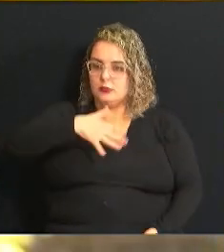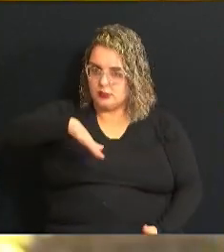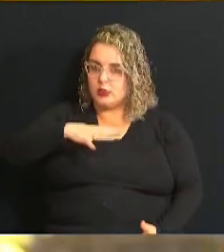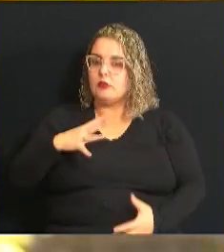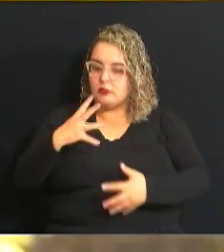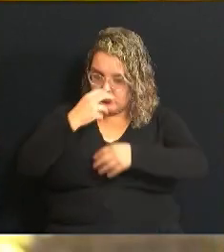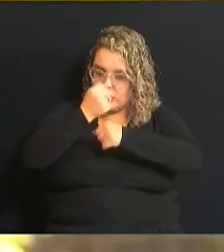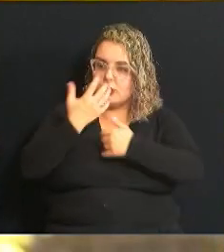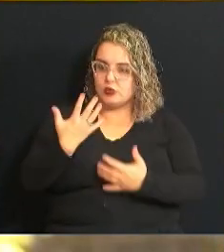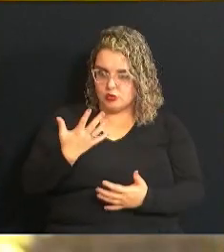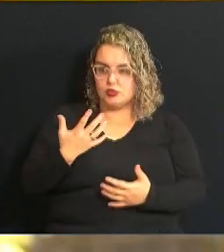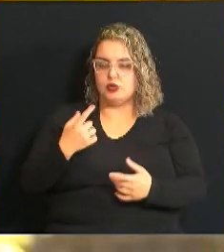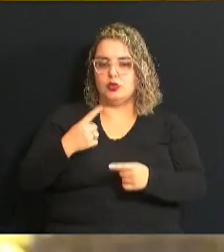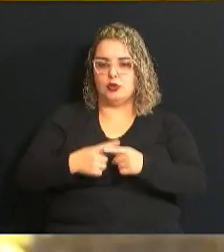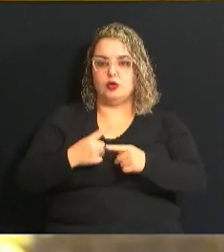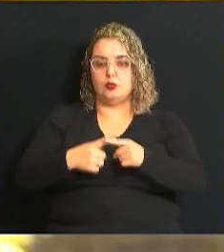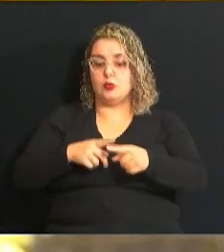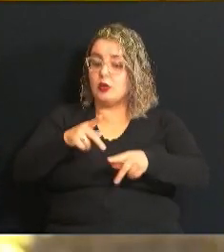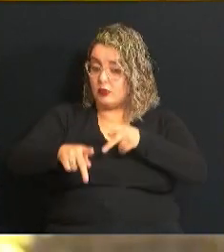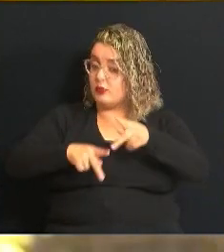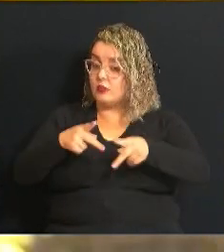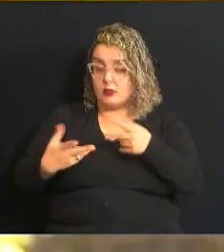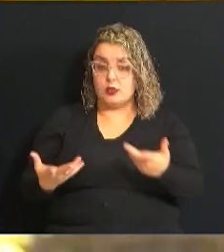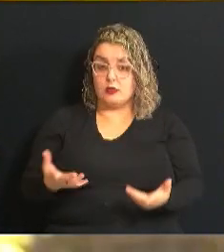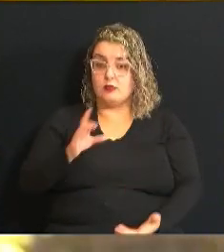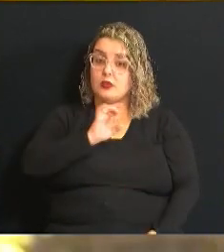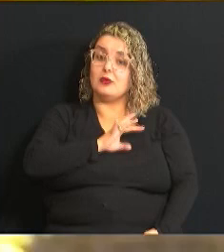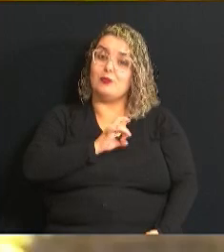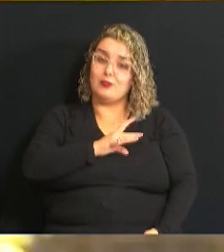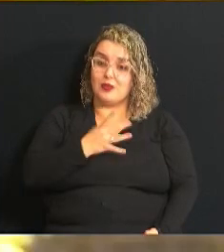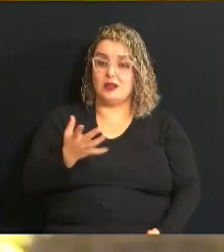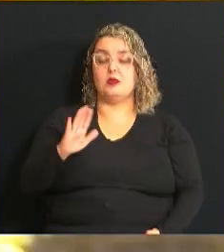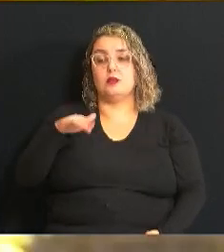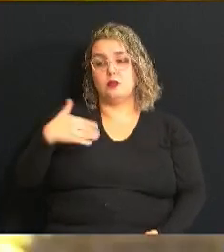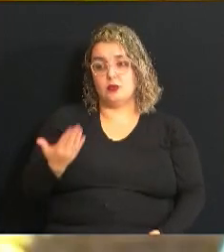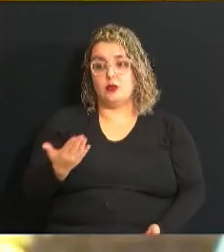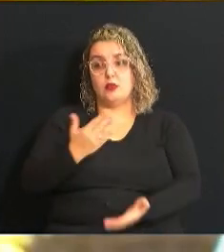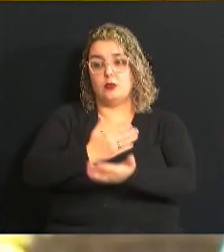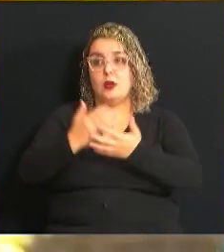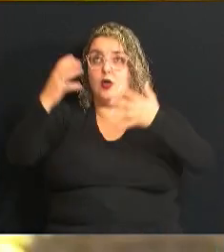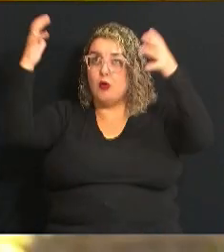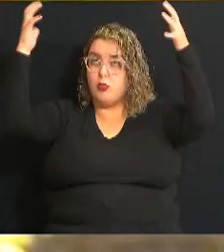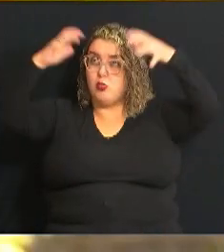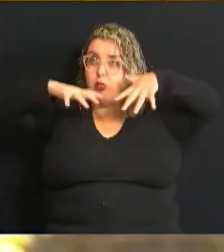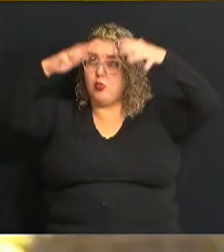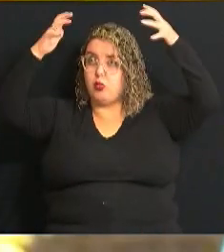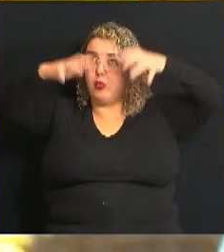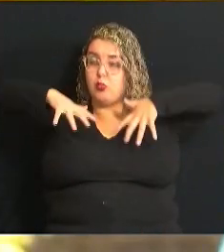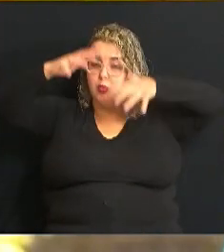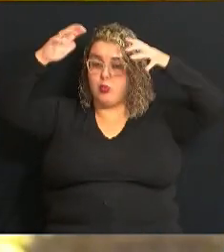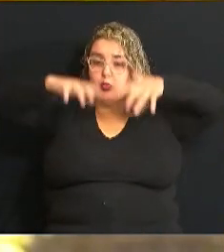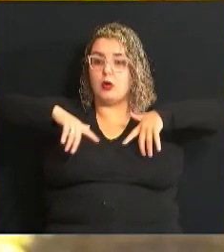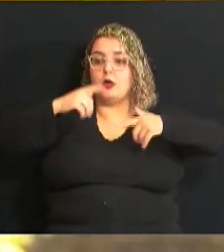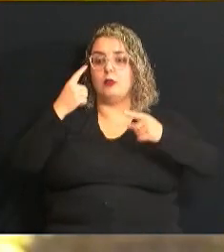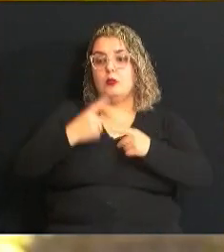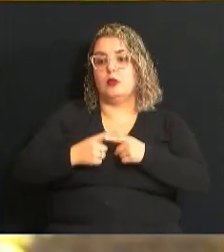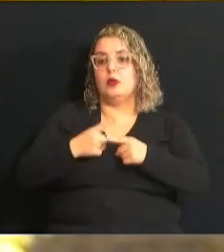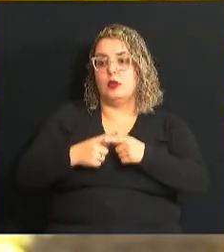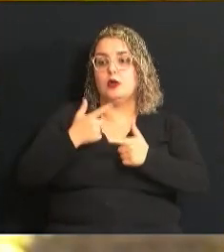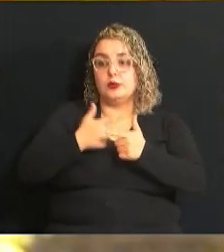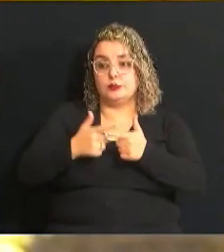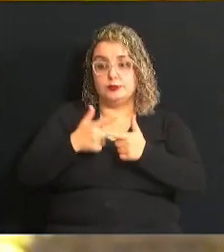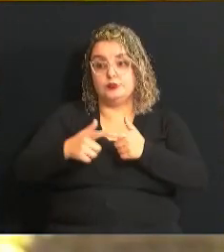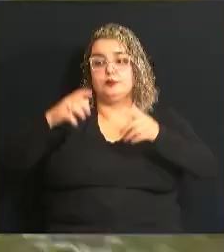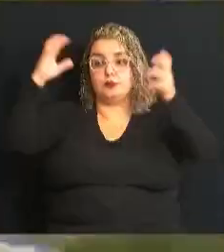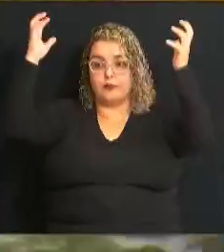a população fica muito amedrontada quando começa o tempo de chuva, porque os problemas decorrentes das